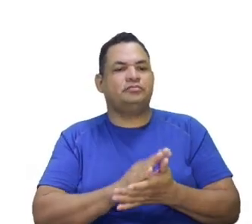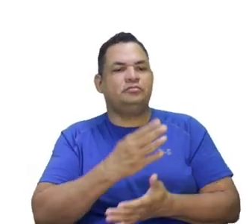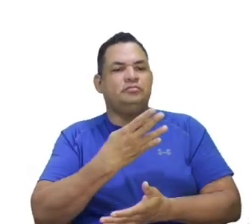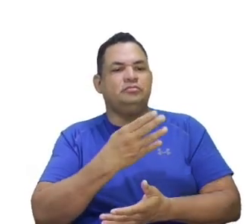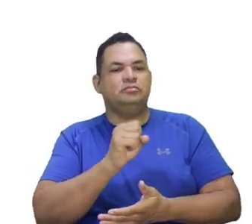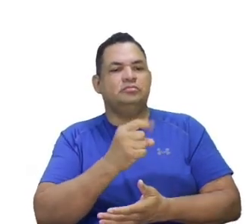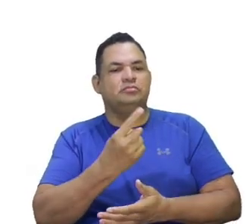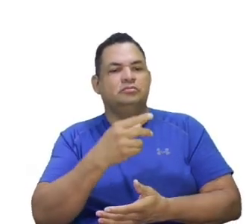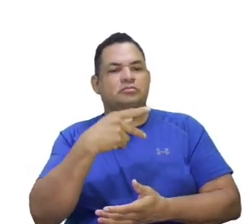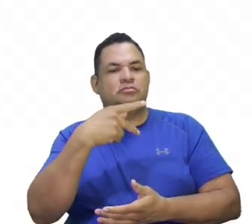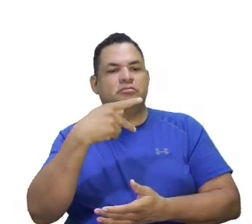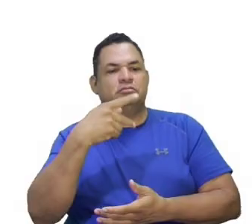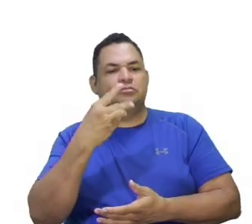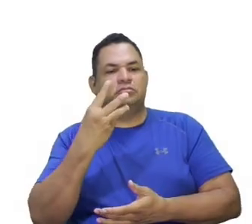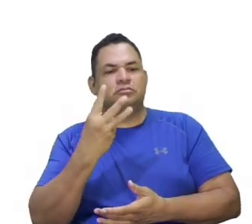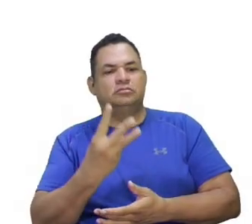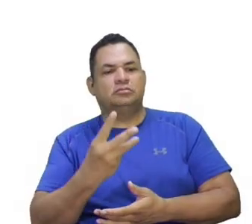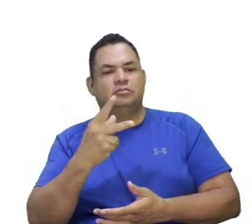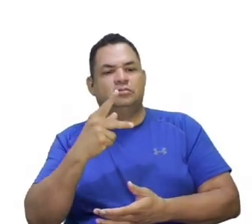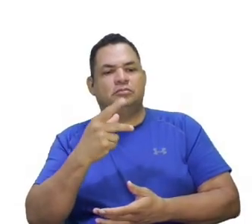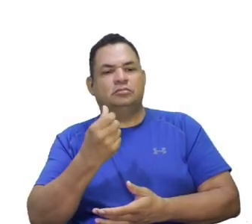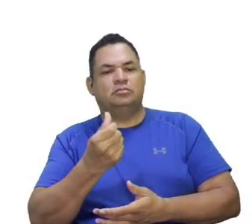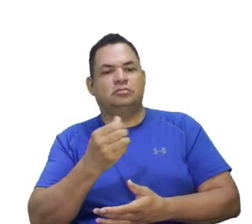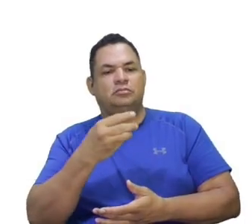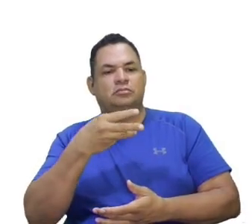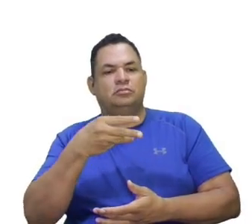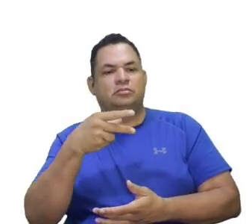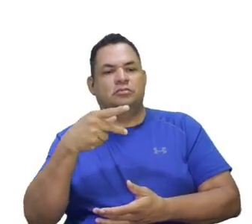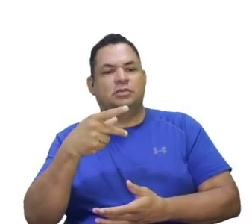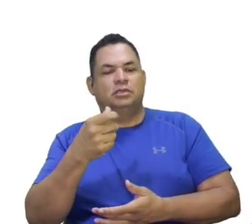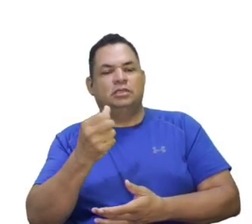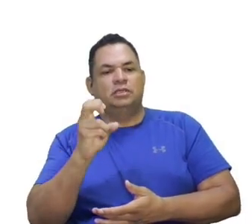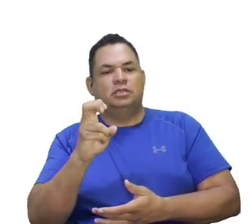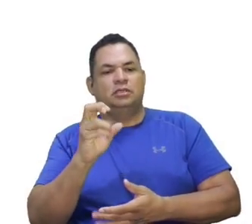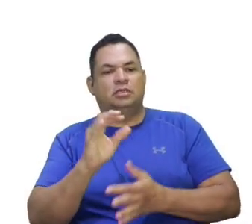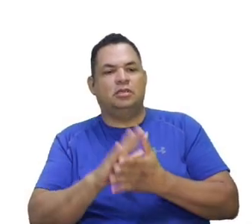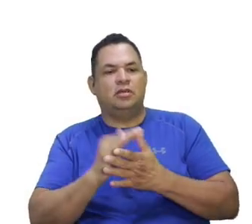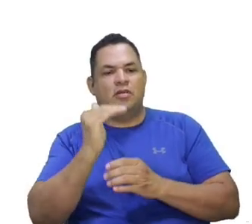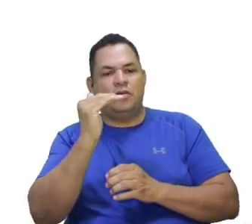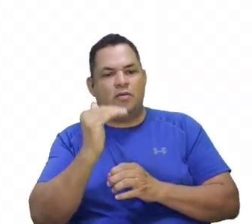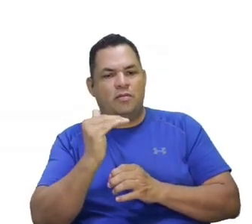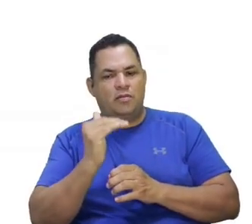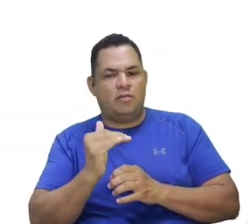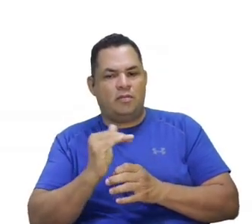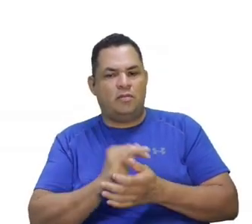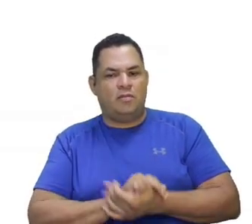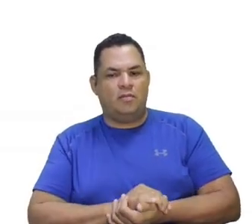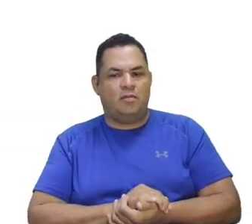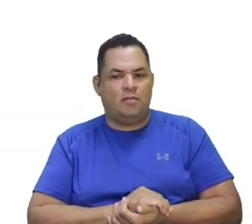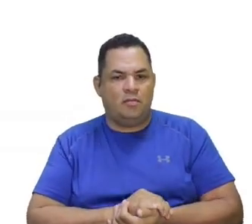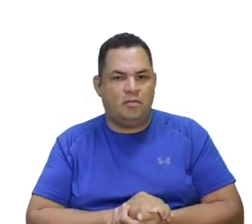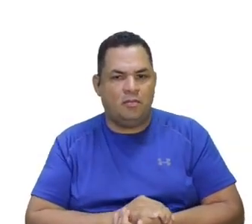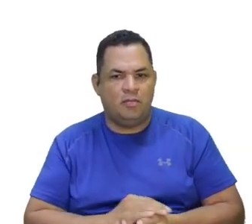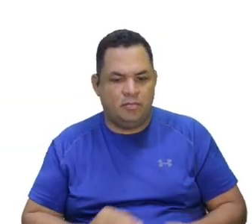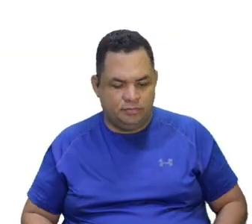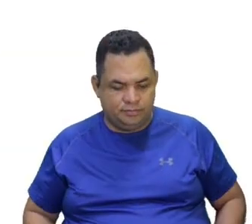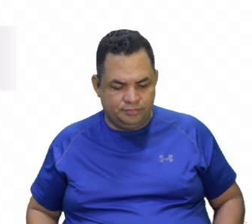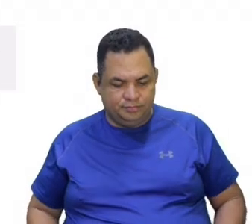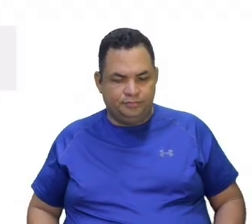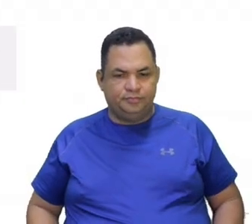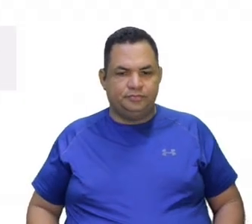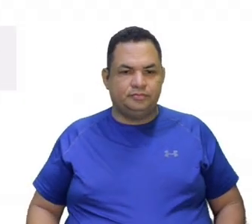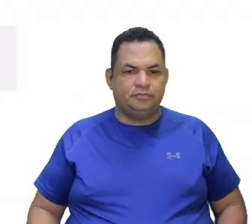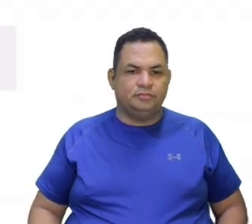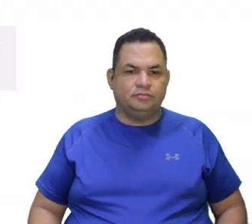4s1, 3p6, 3p5. São os subníveis mais energéticos